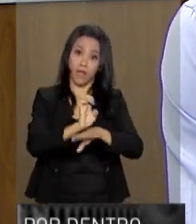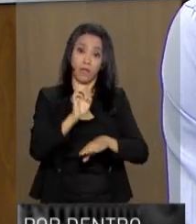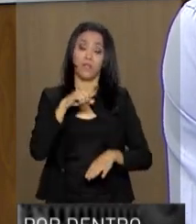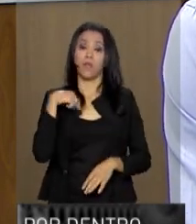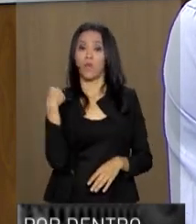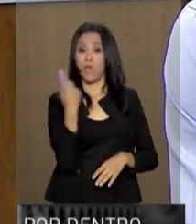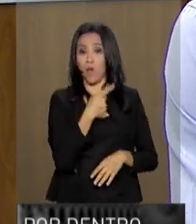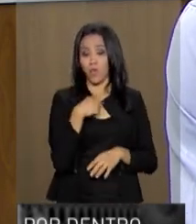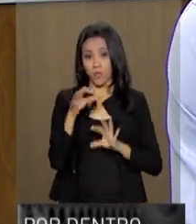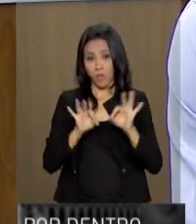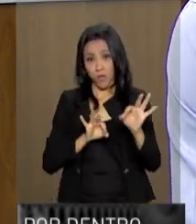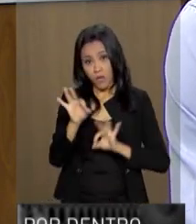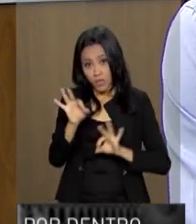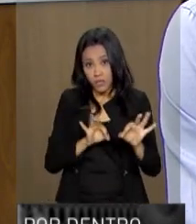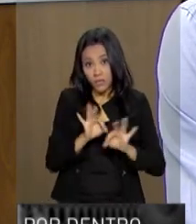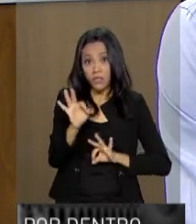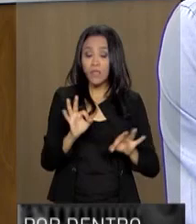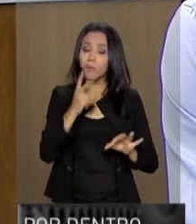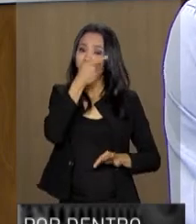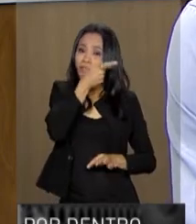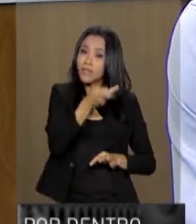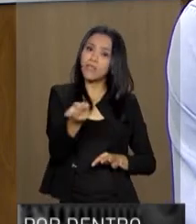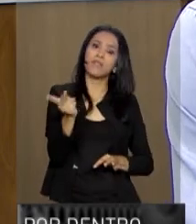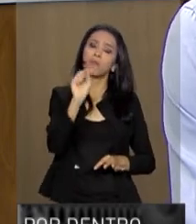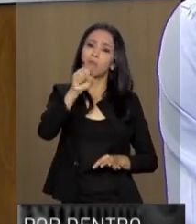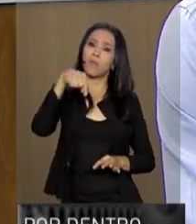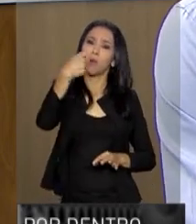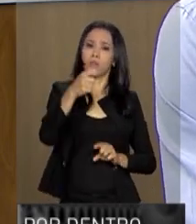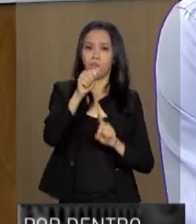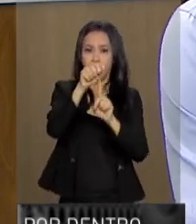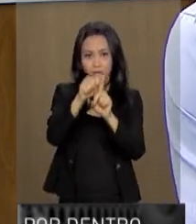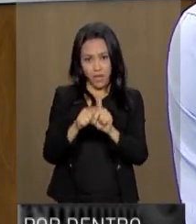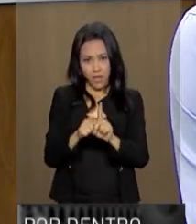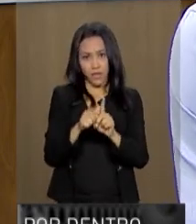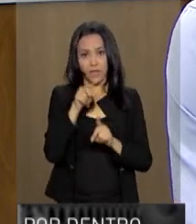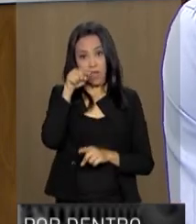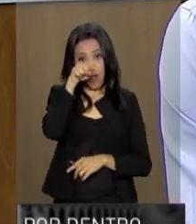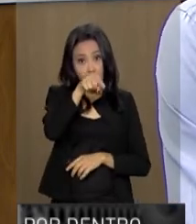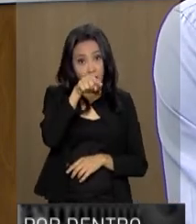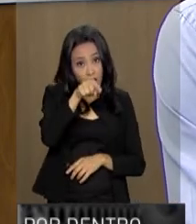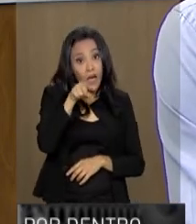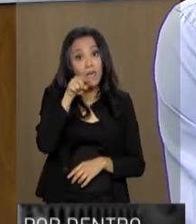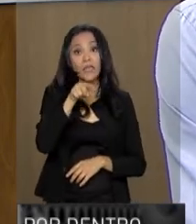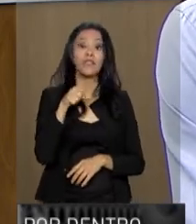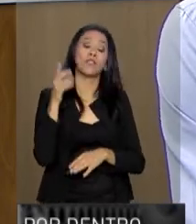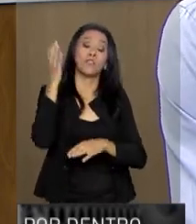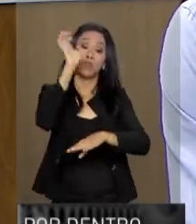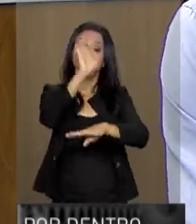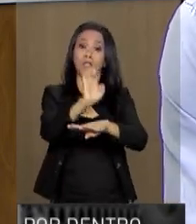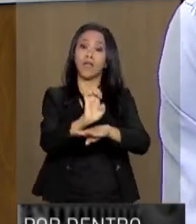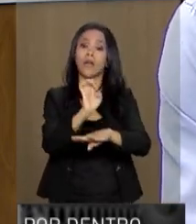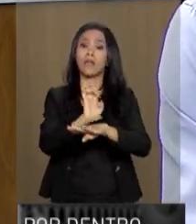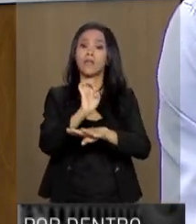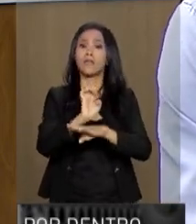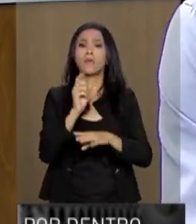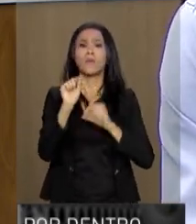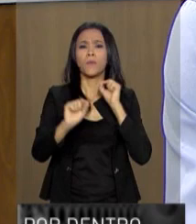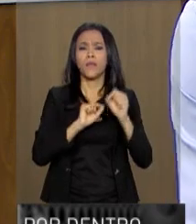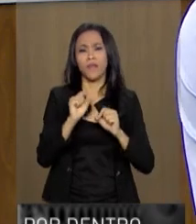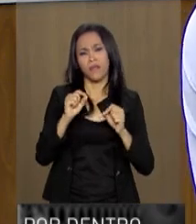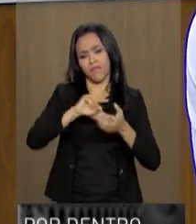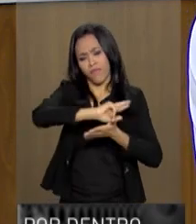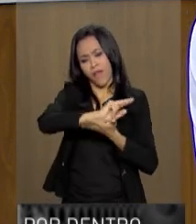estamos programando a visita para o próximo mês aí no estado de roraima para lançar um conjunto de